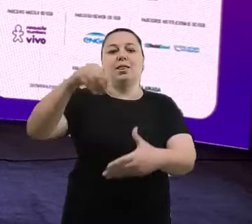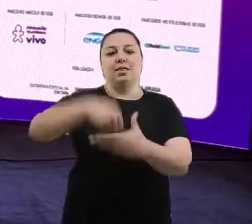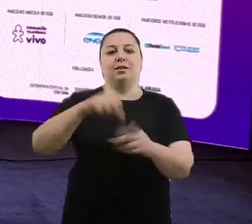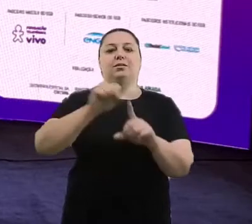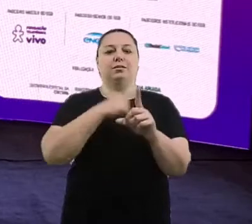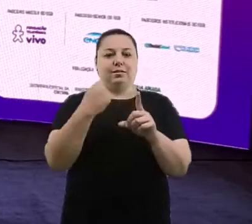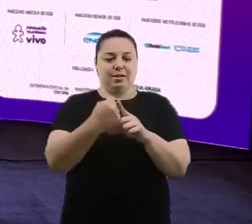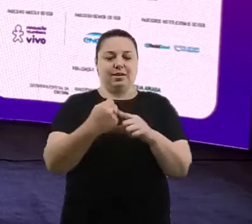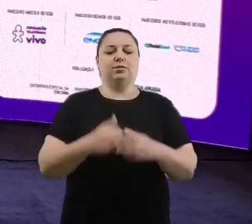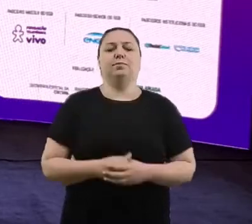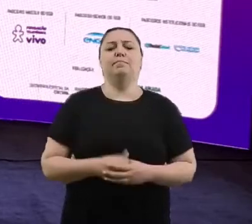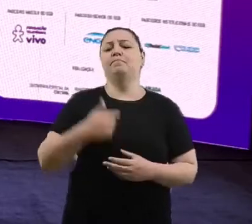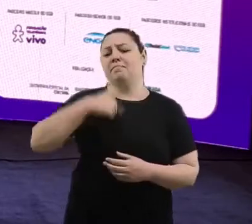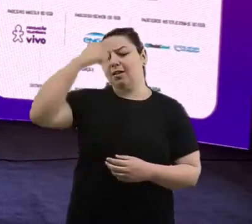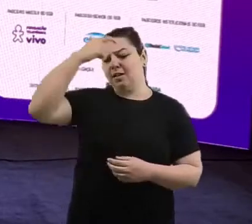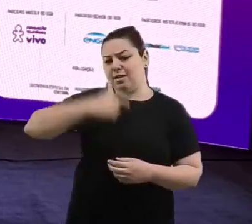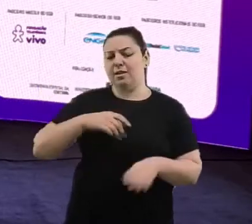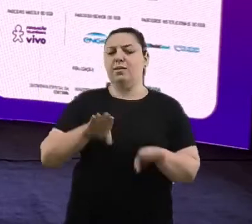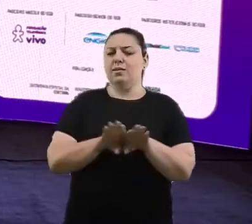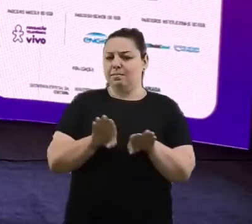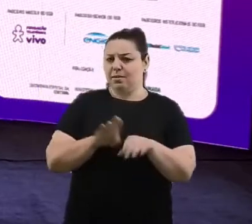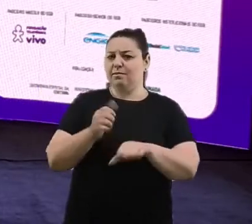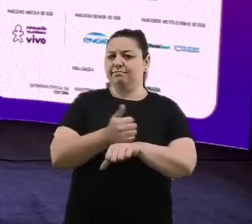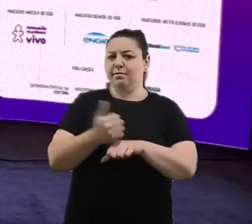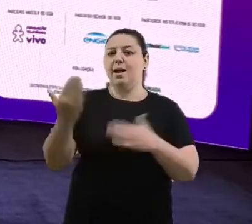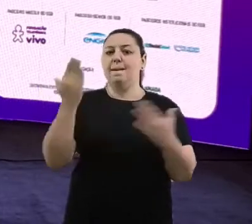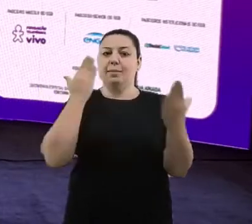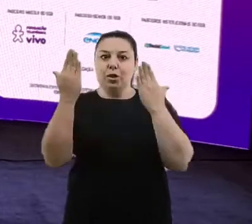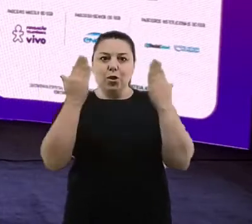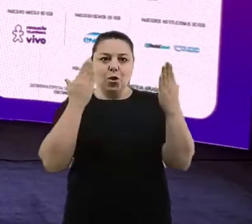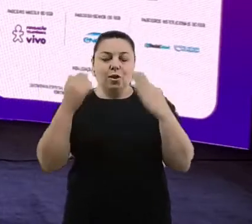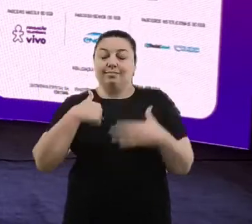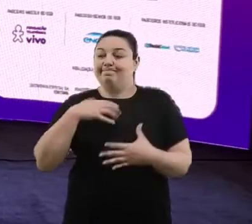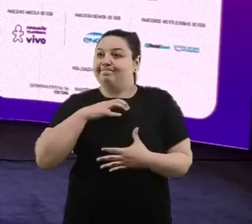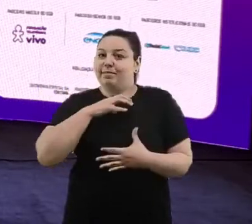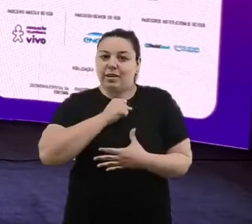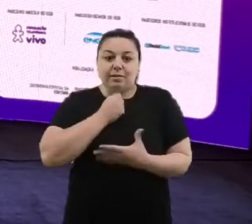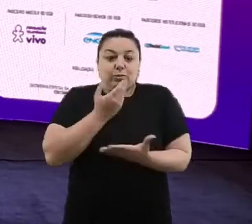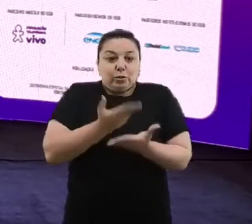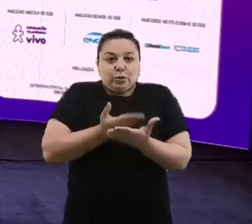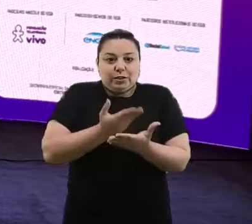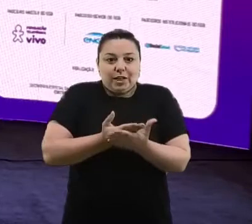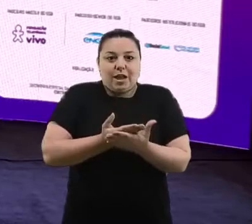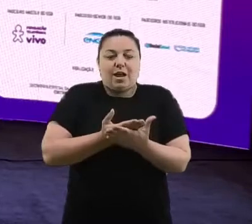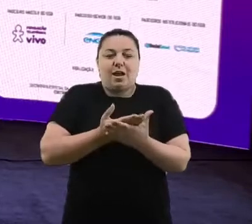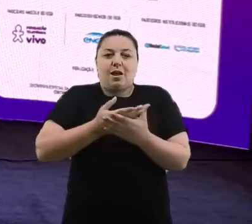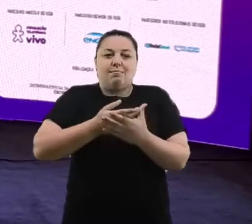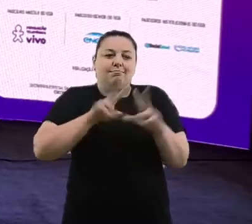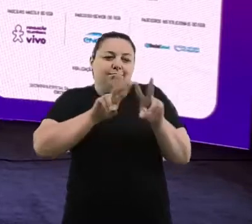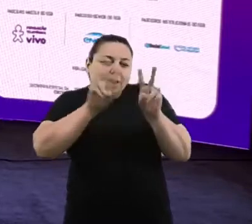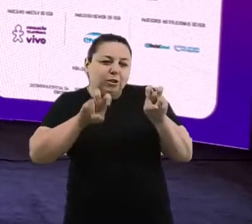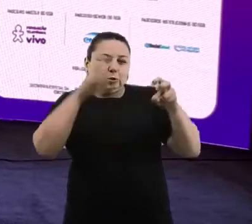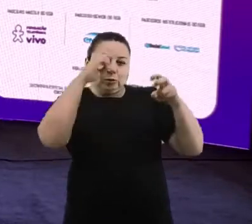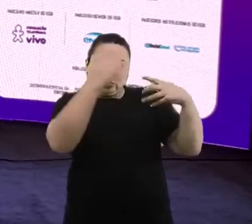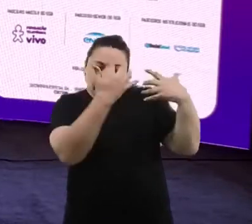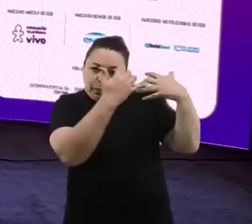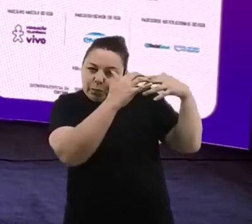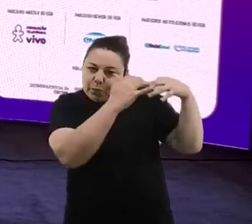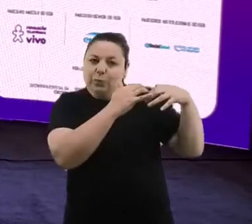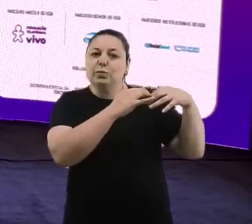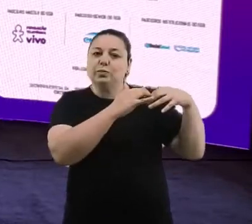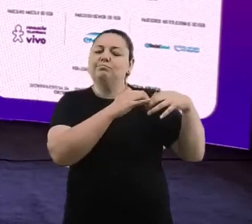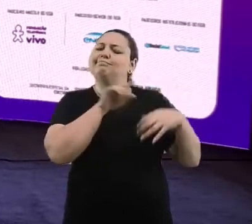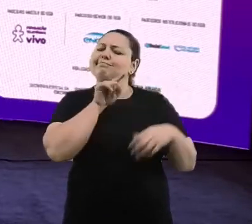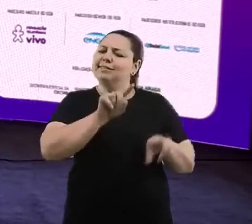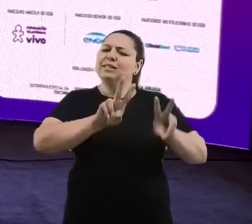falou, fascinada aí pelo estudo da mente, né, por neurociência, e esse tema é um tema que eu entendo muito,